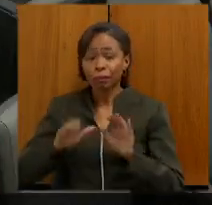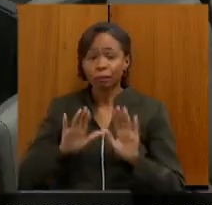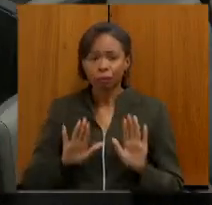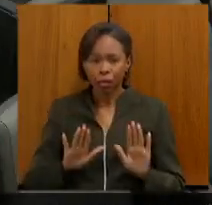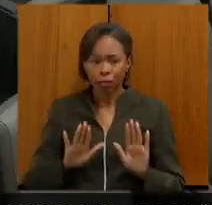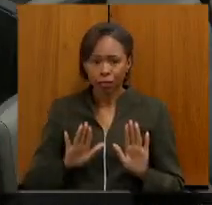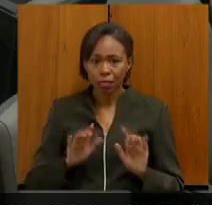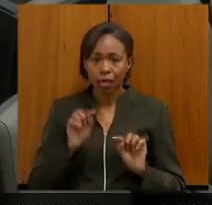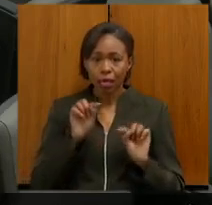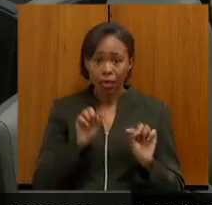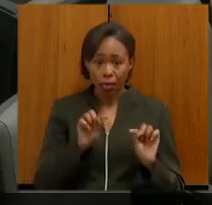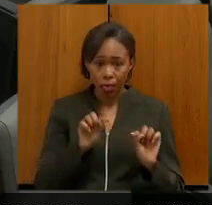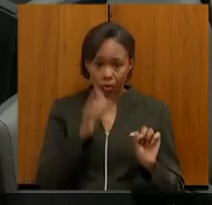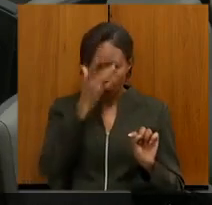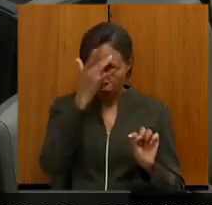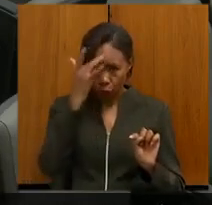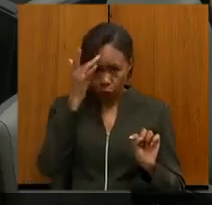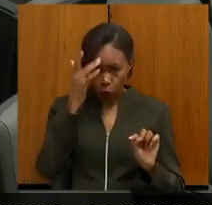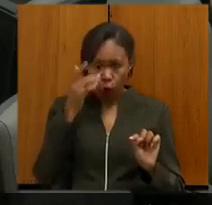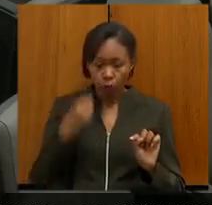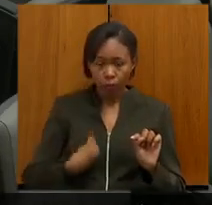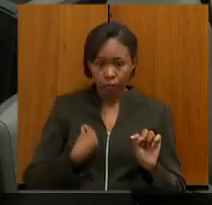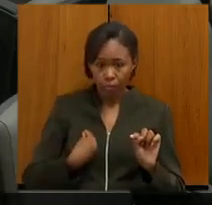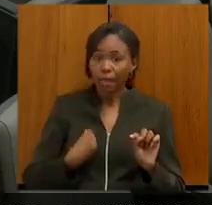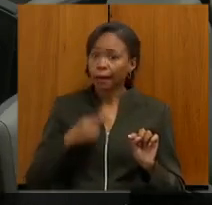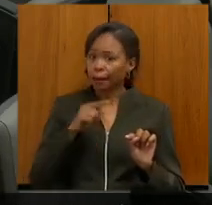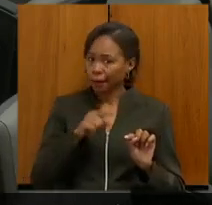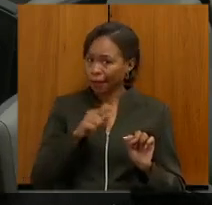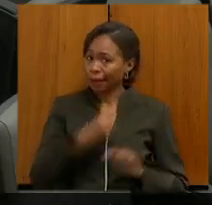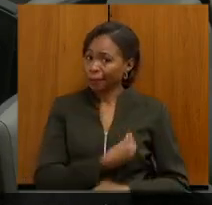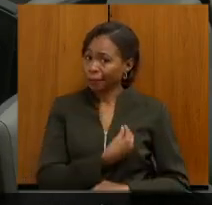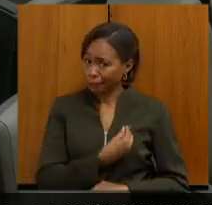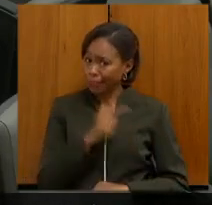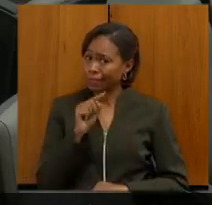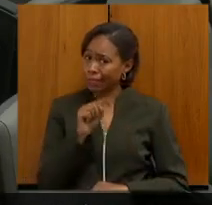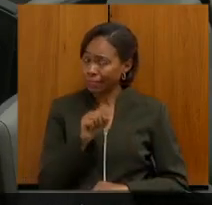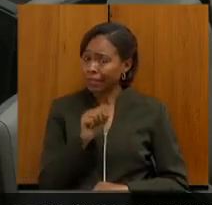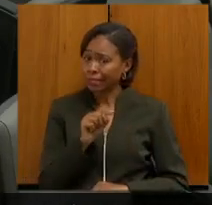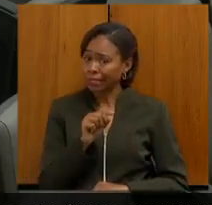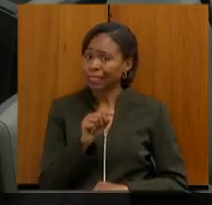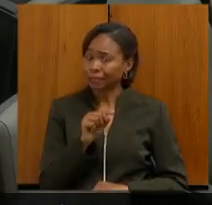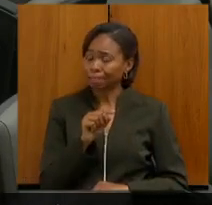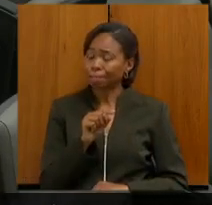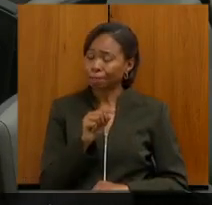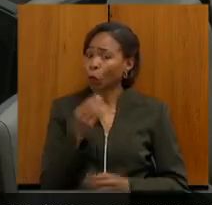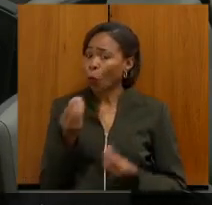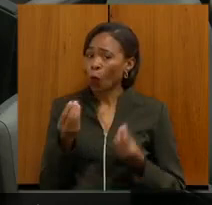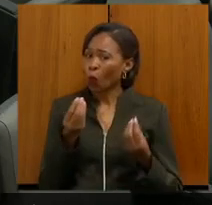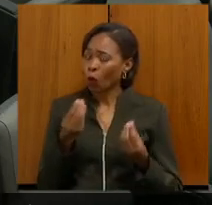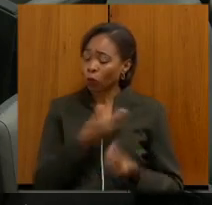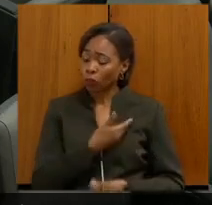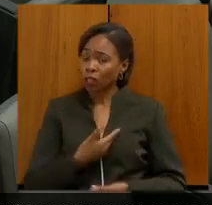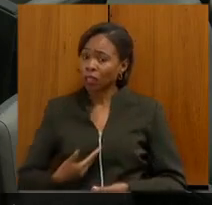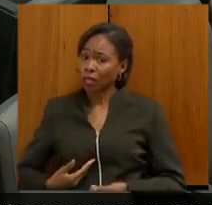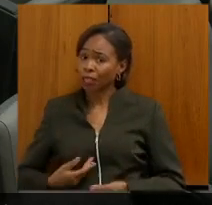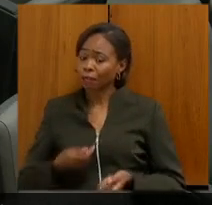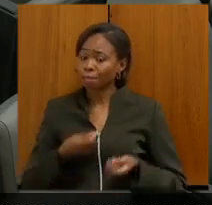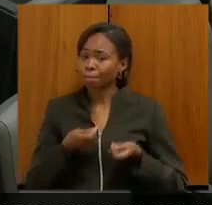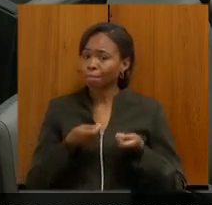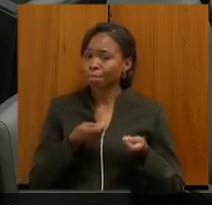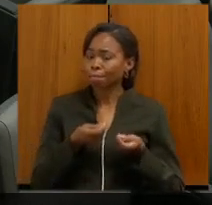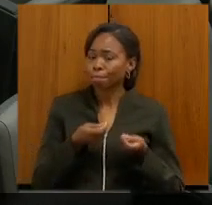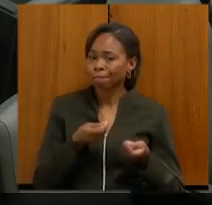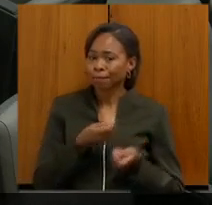povo que tá aqui é a vida deles estão em jogo né como estado vai lidar com a vida das pessoas no estado de Minas Gerais